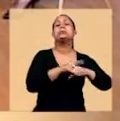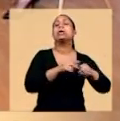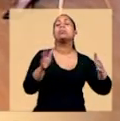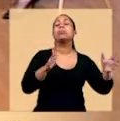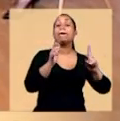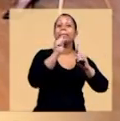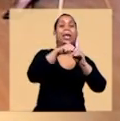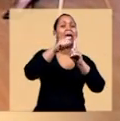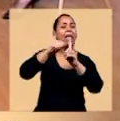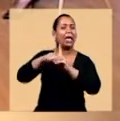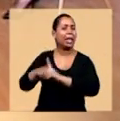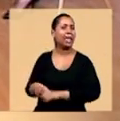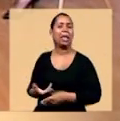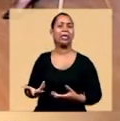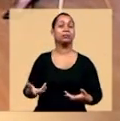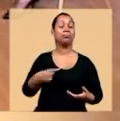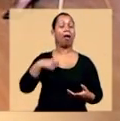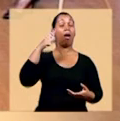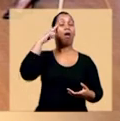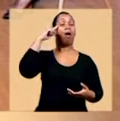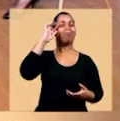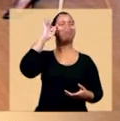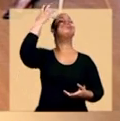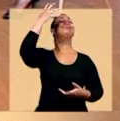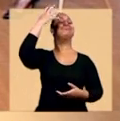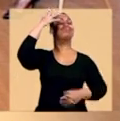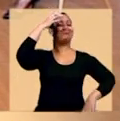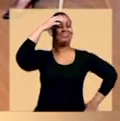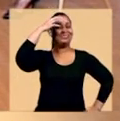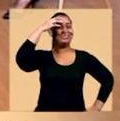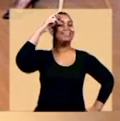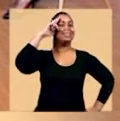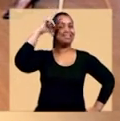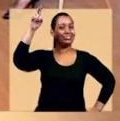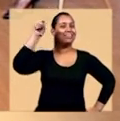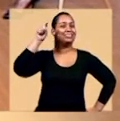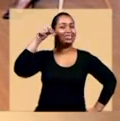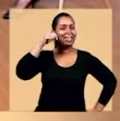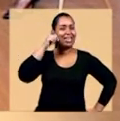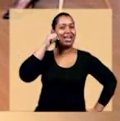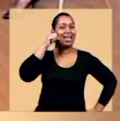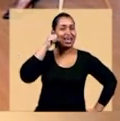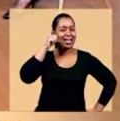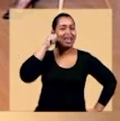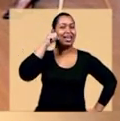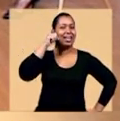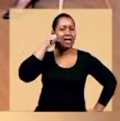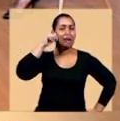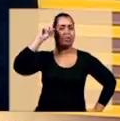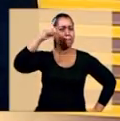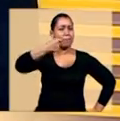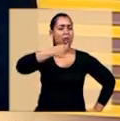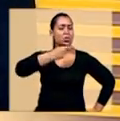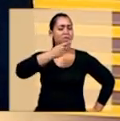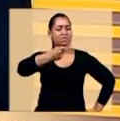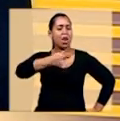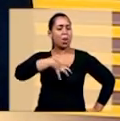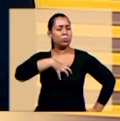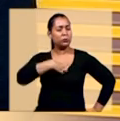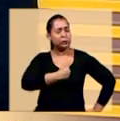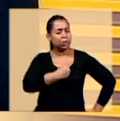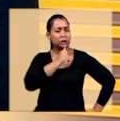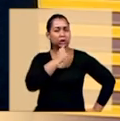Às vezes a pessoa fica meses para sacar que foi aquilo que o líder, o chefe, né? Porque líder não faz isso. O chefe falou para